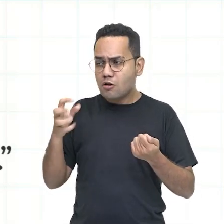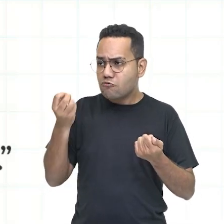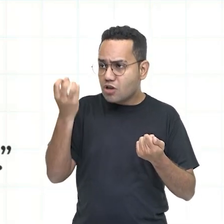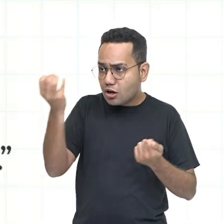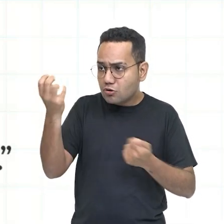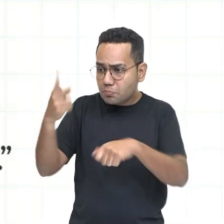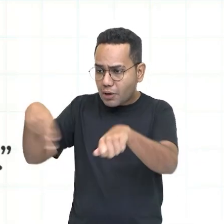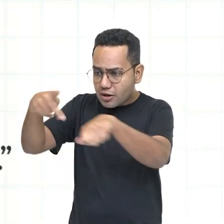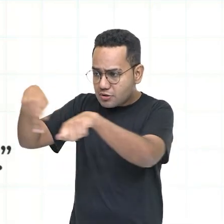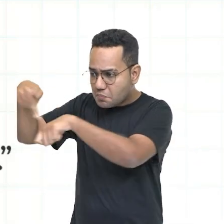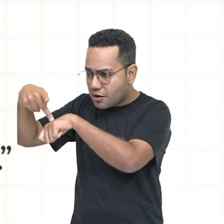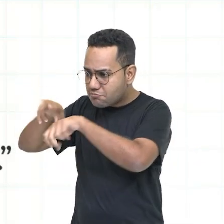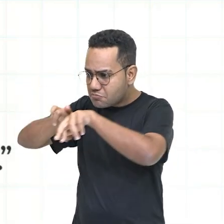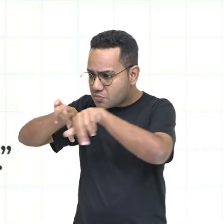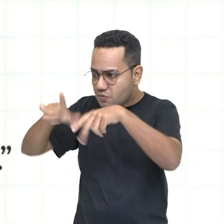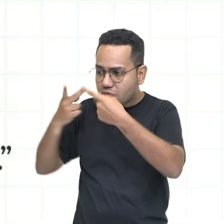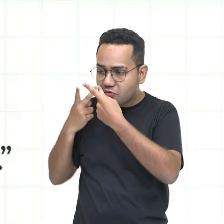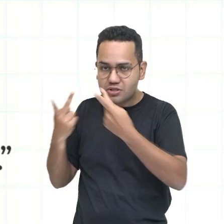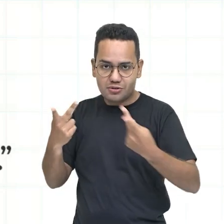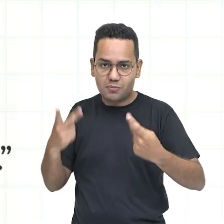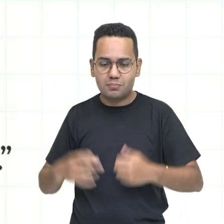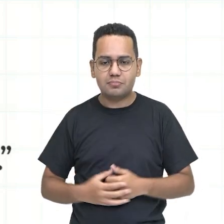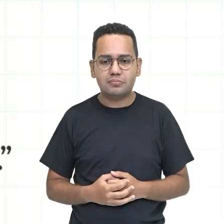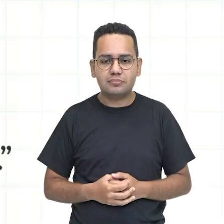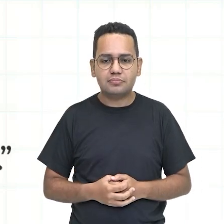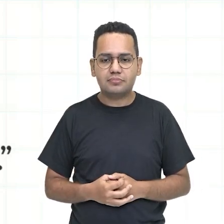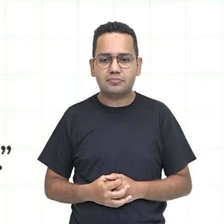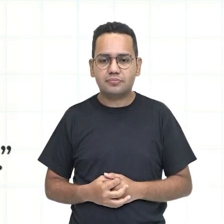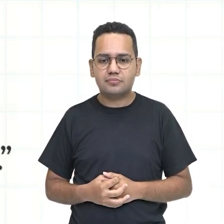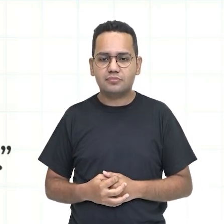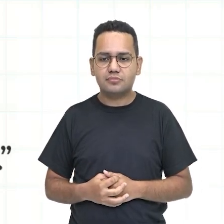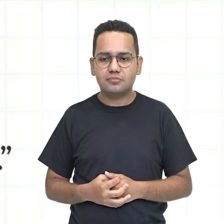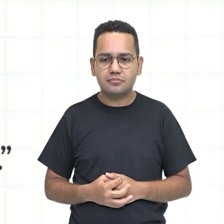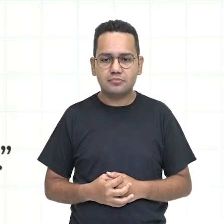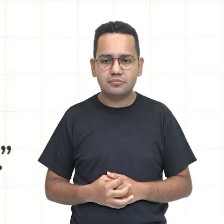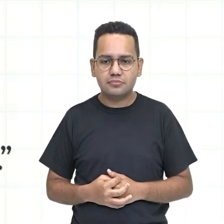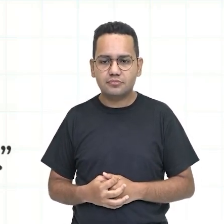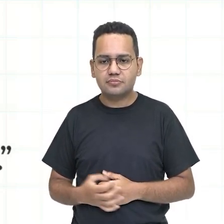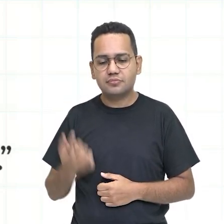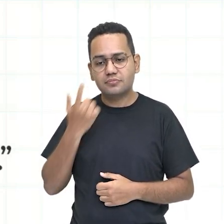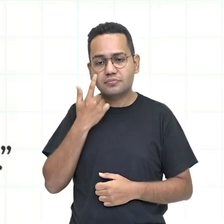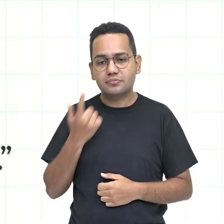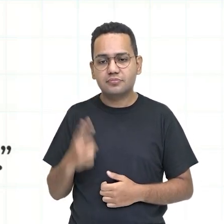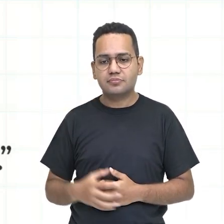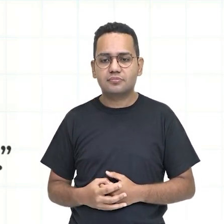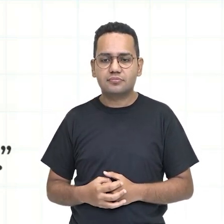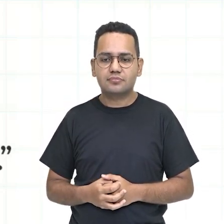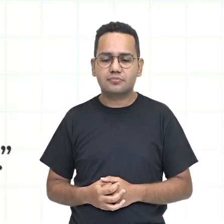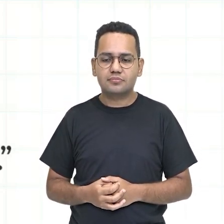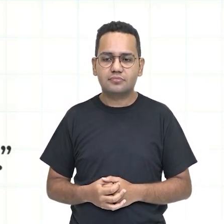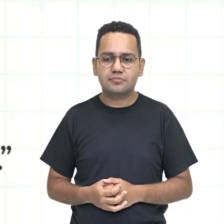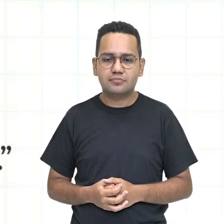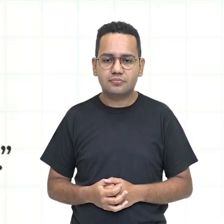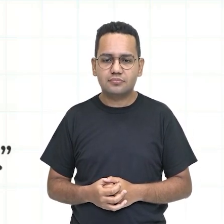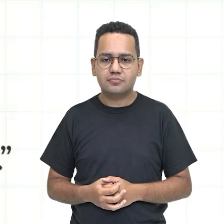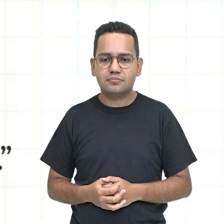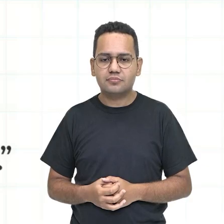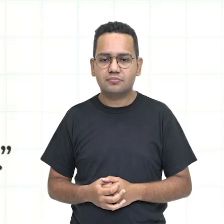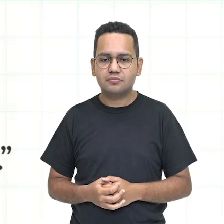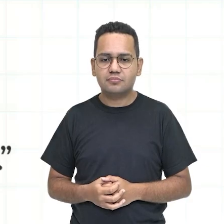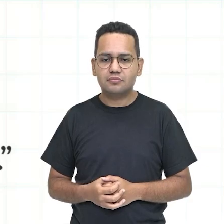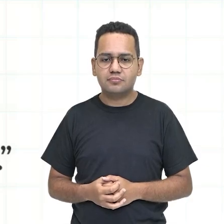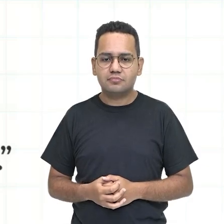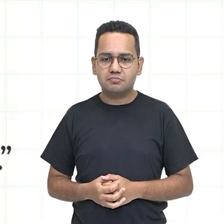no passado. E aí, olha os exemplos aqui, such as France, Japan and Brazil. Então, ele